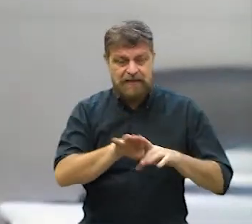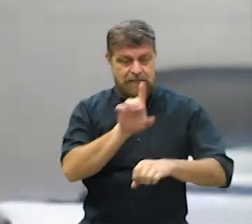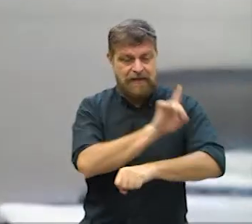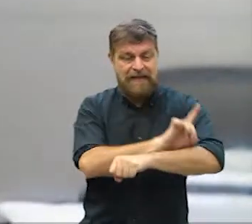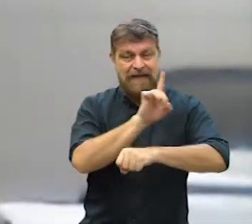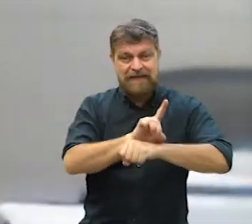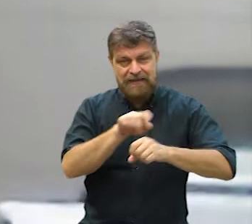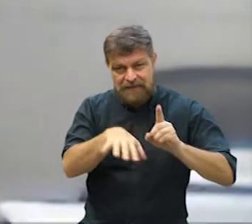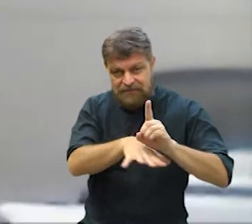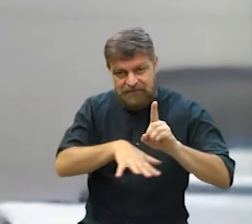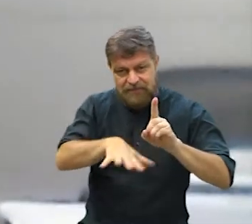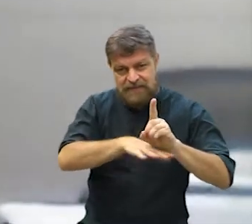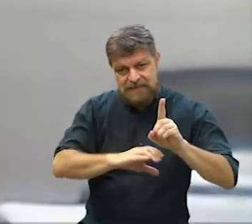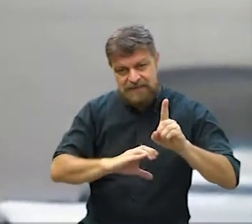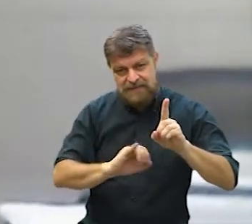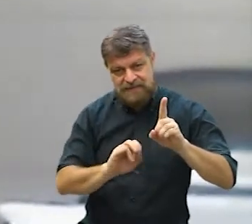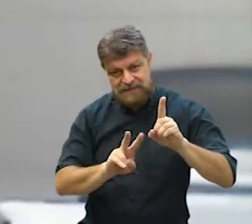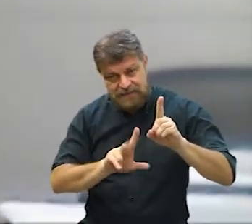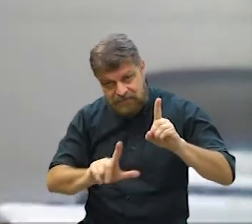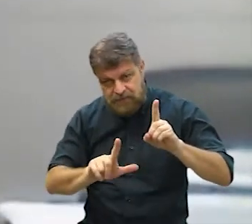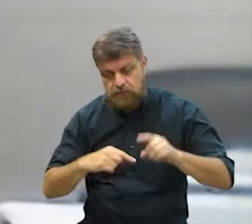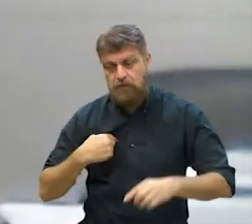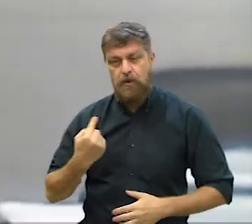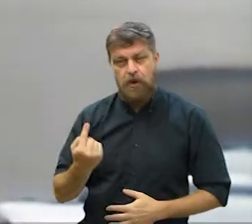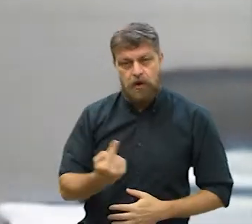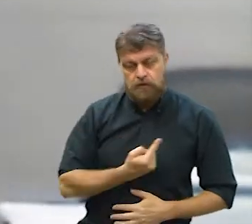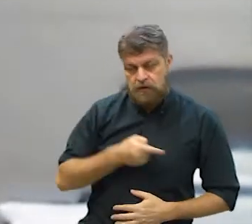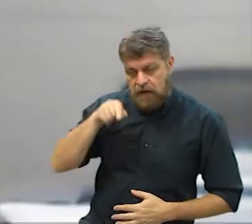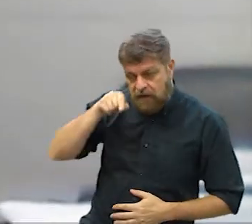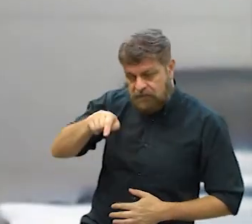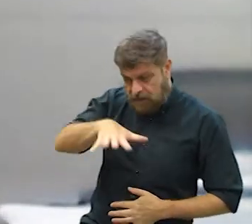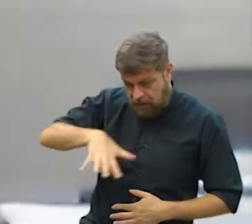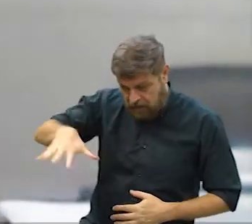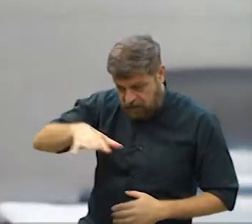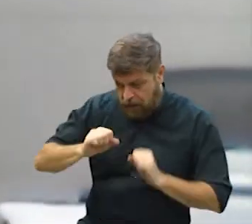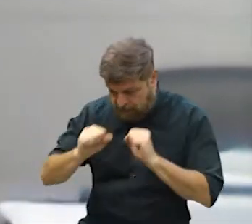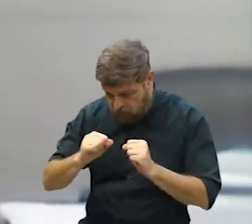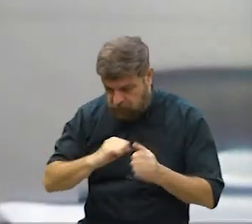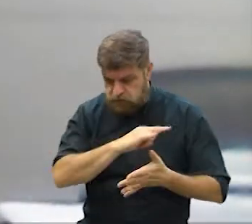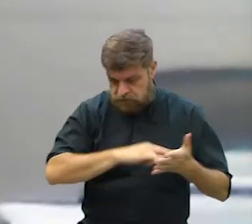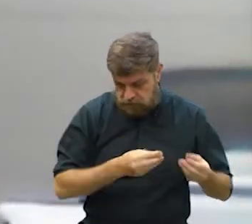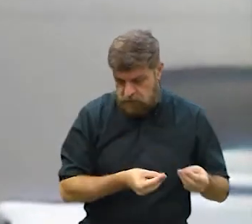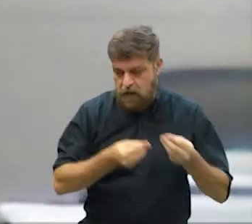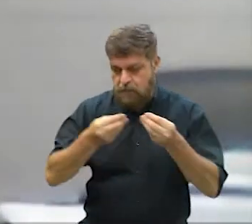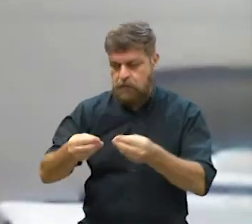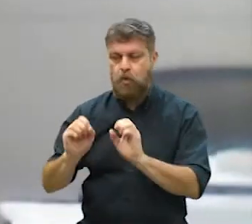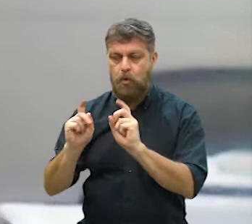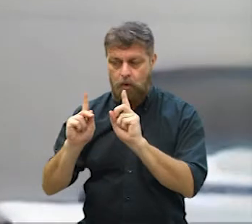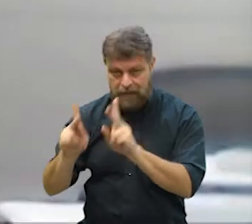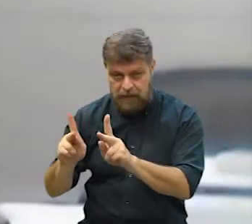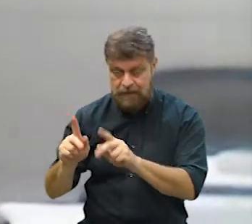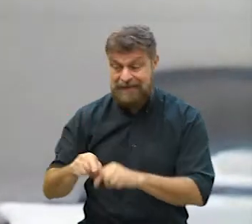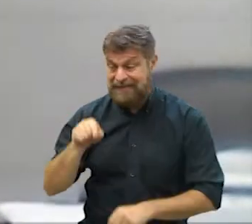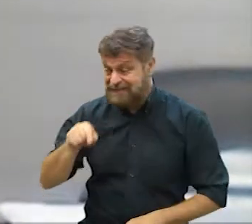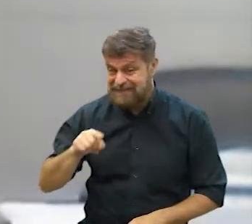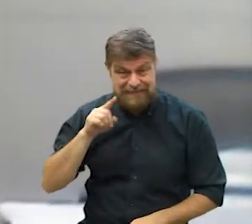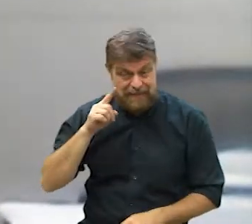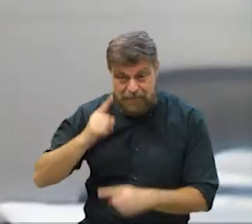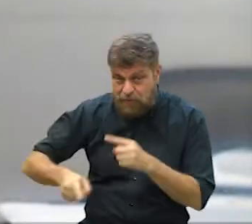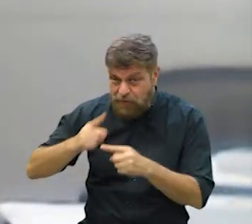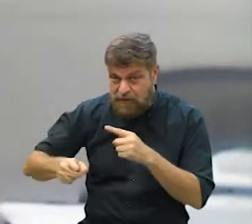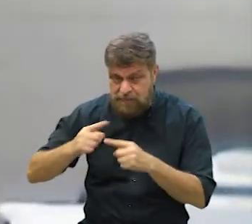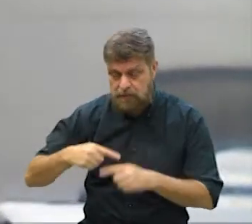instâncias, inclusive a Defesa Civil, né? Então, nós vamos regularizar onde é possível regularizar. Onde não